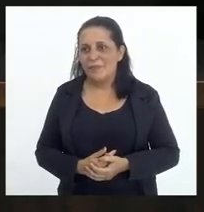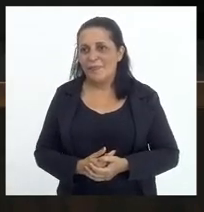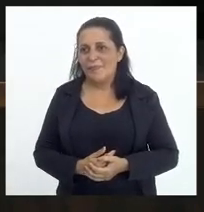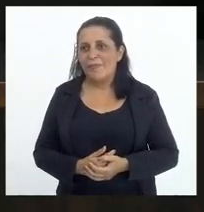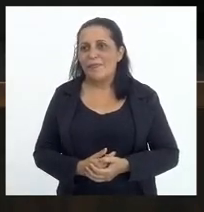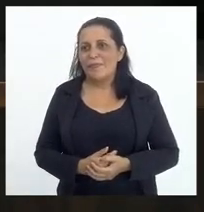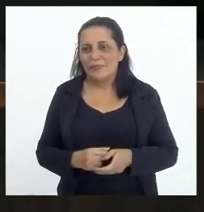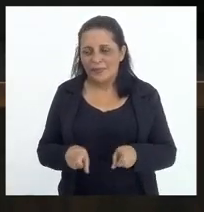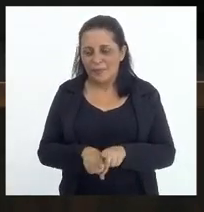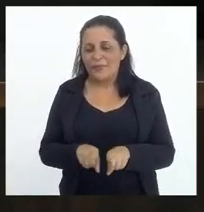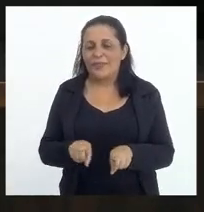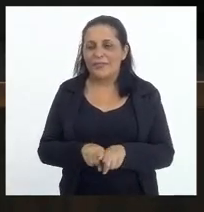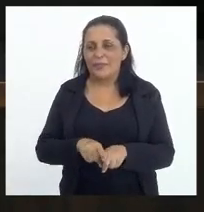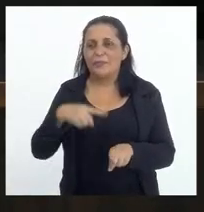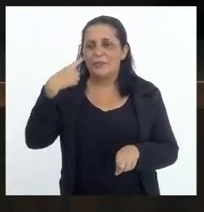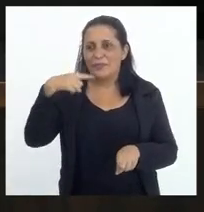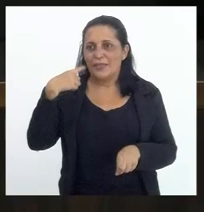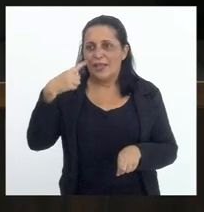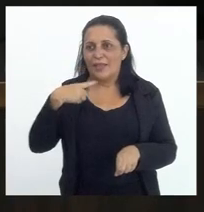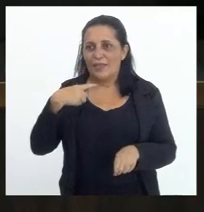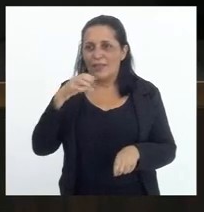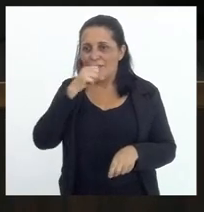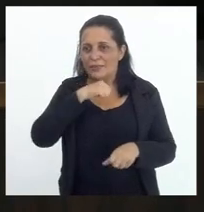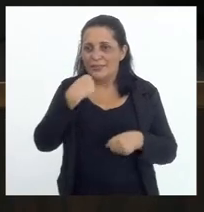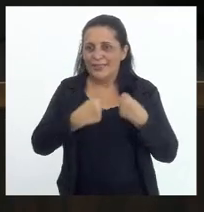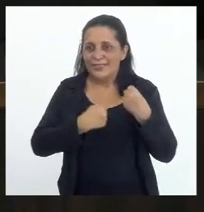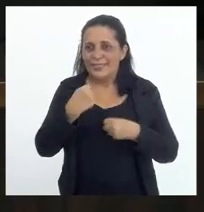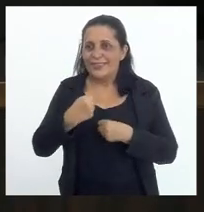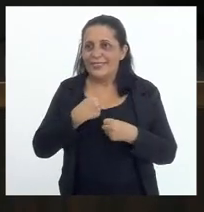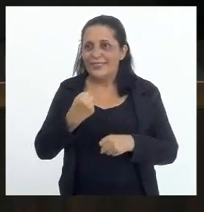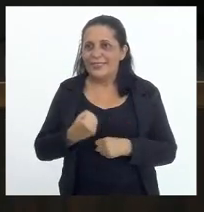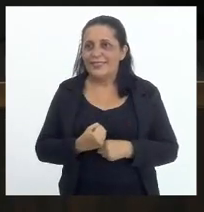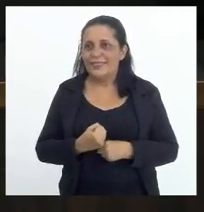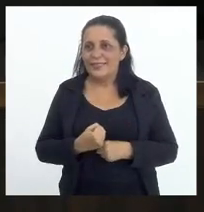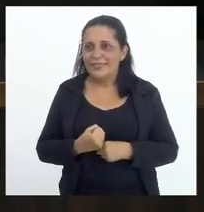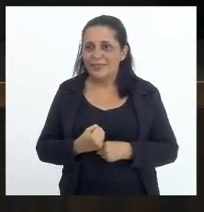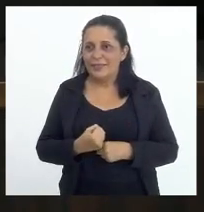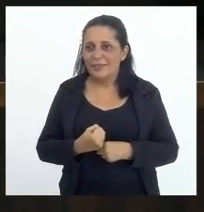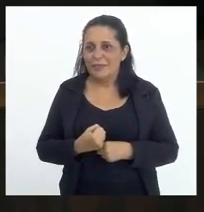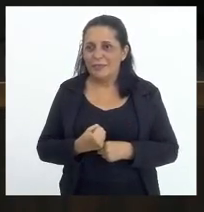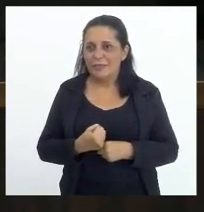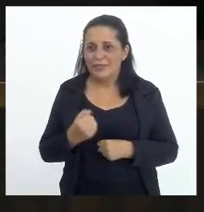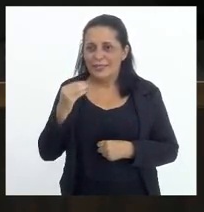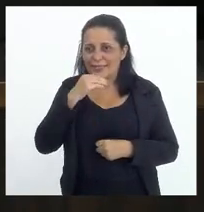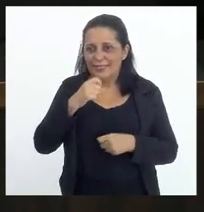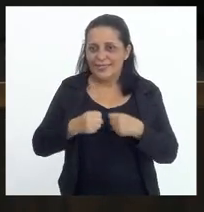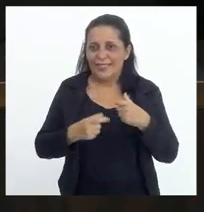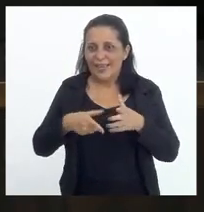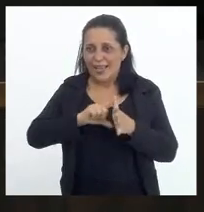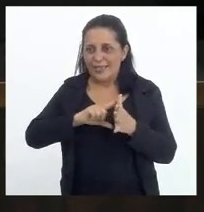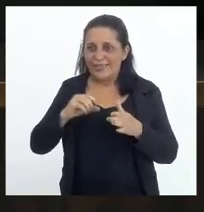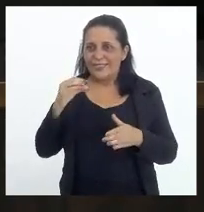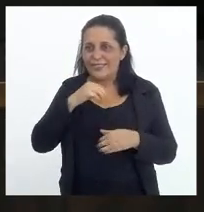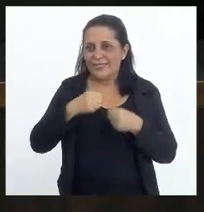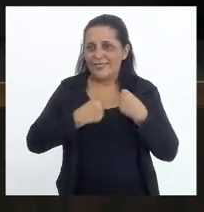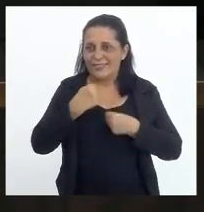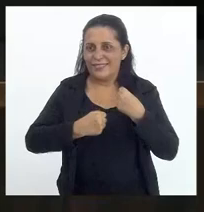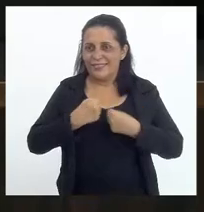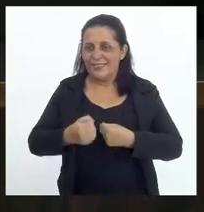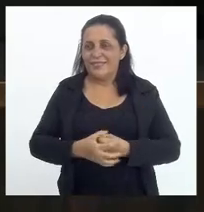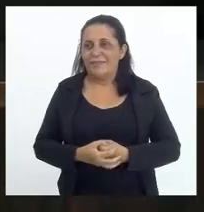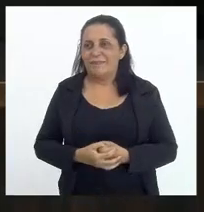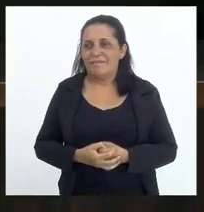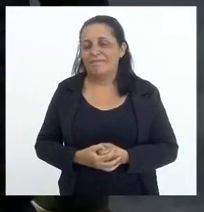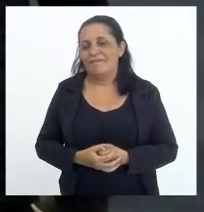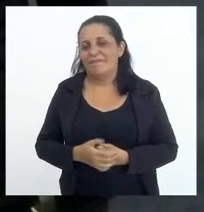e deputado. Vem correndo. Todo mundo se aquecendo para. Senão o senhor ia falar